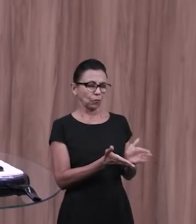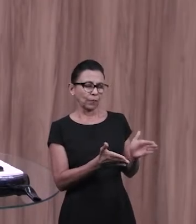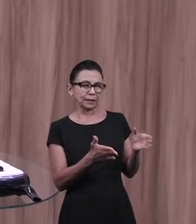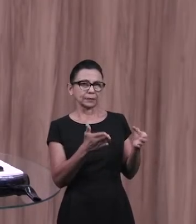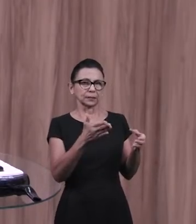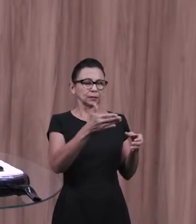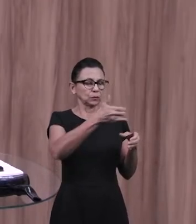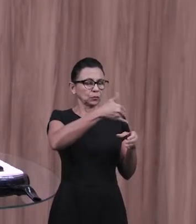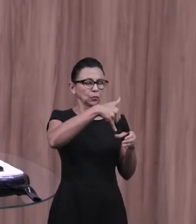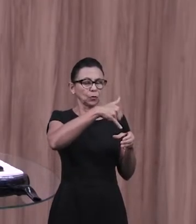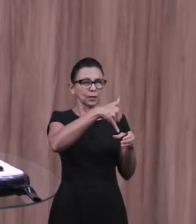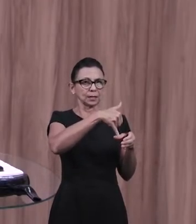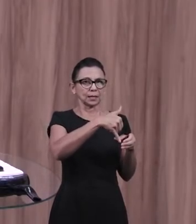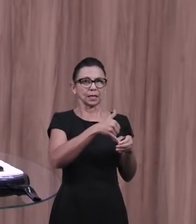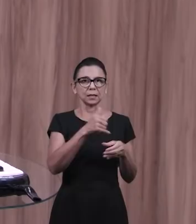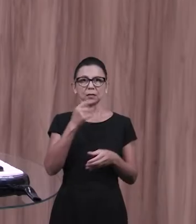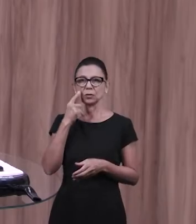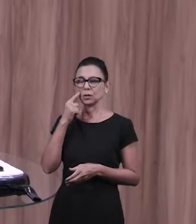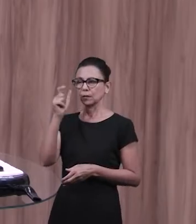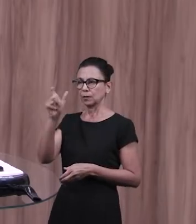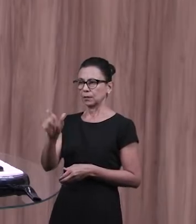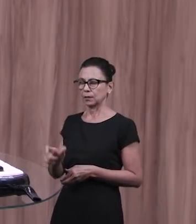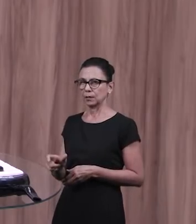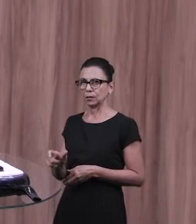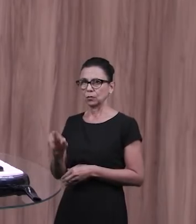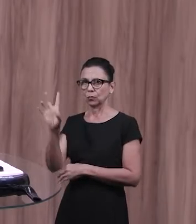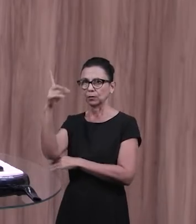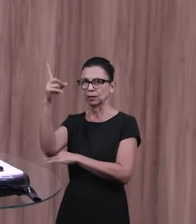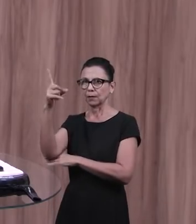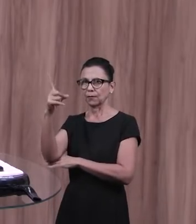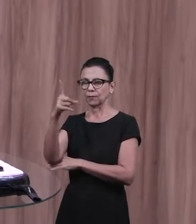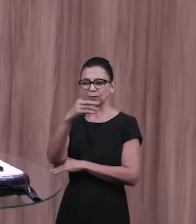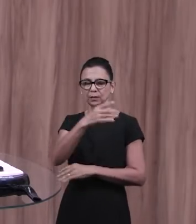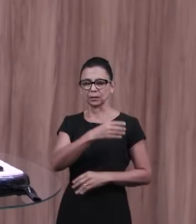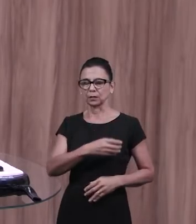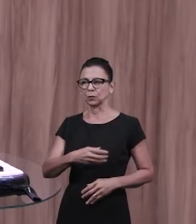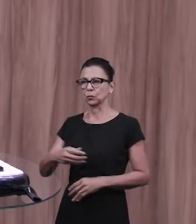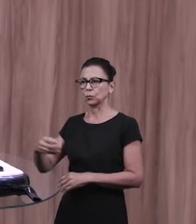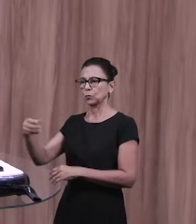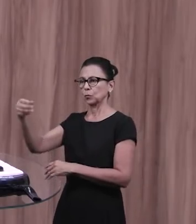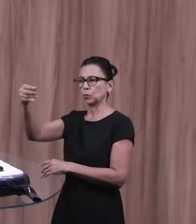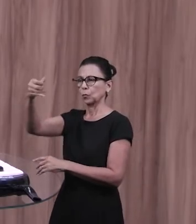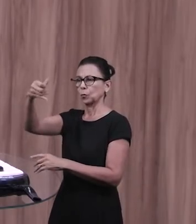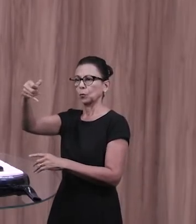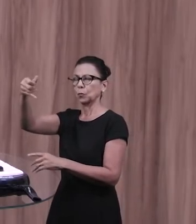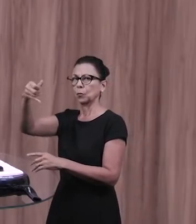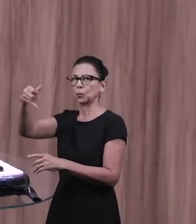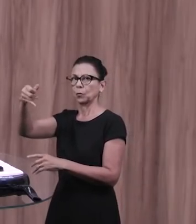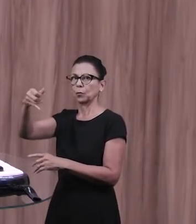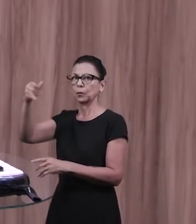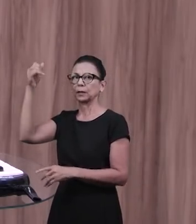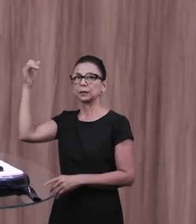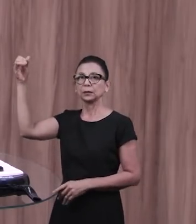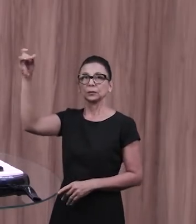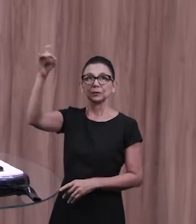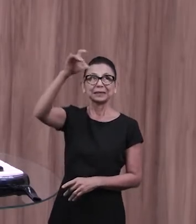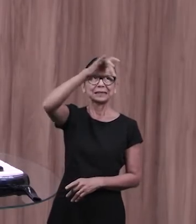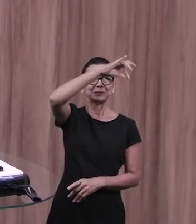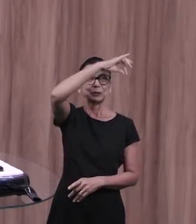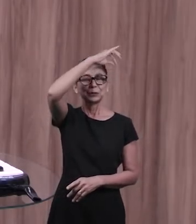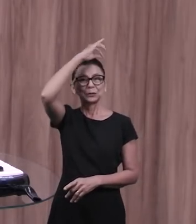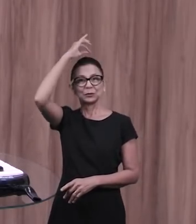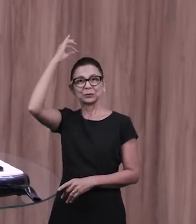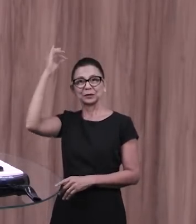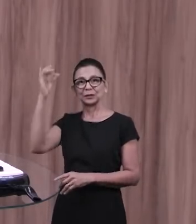seus irmãos. E desde aquele dia em diante, o Espírito do Senhor encontrou lugar no coração